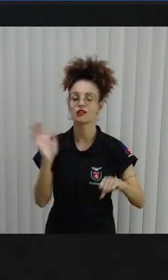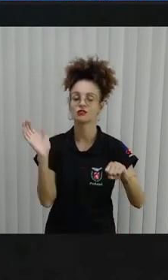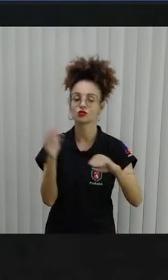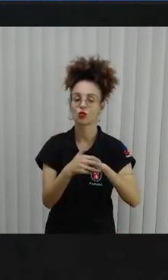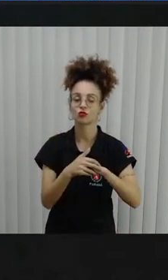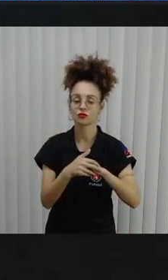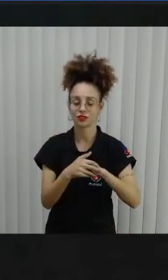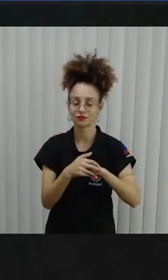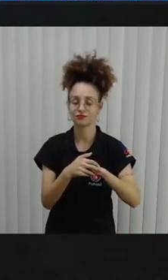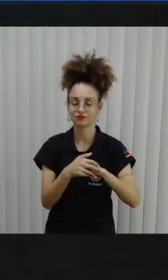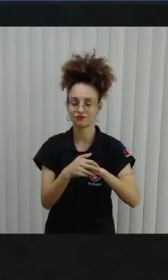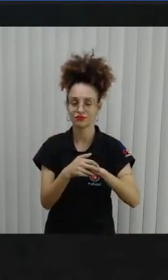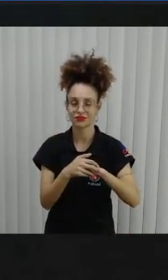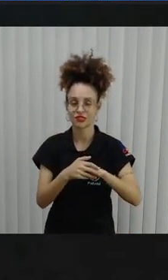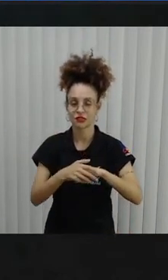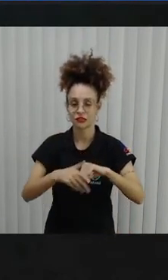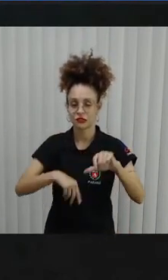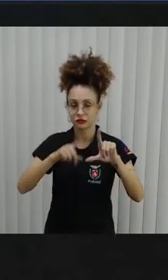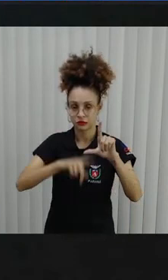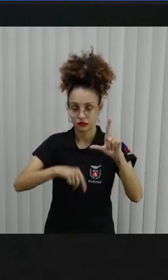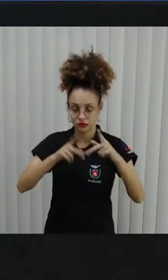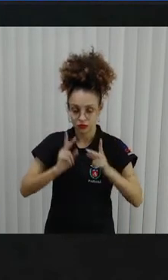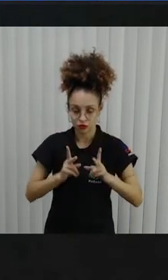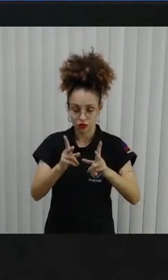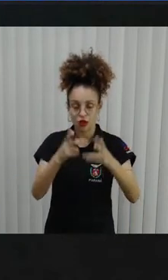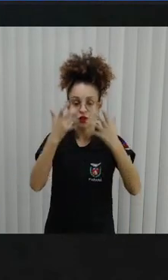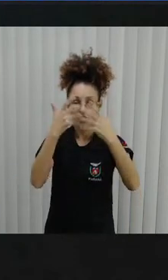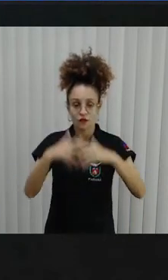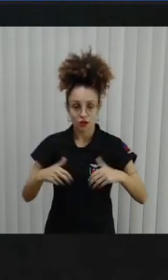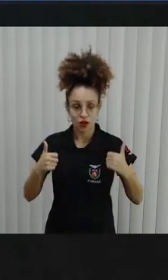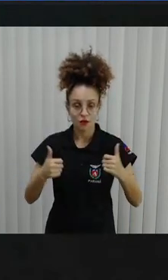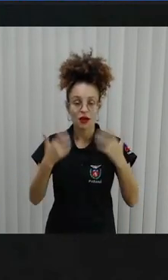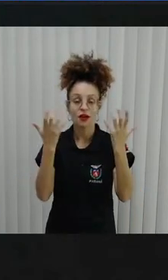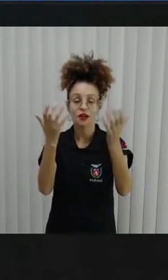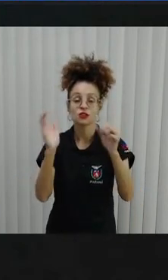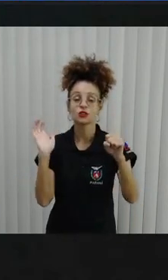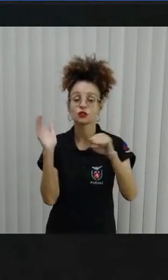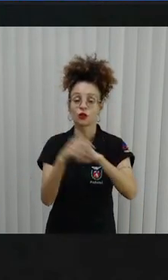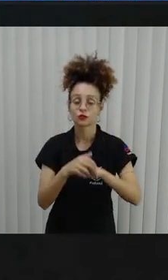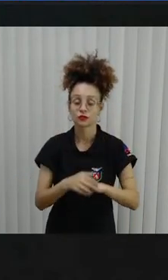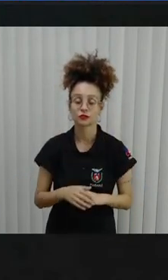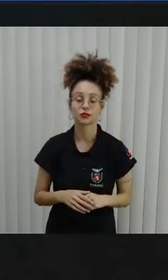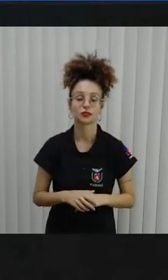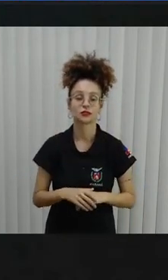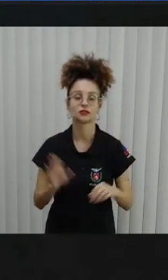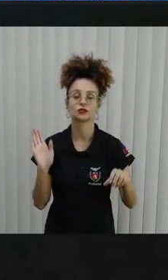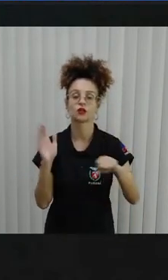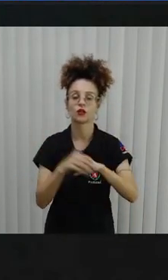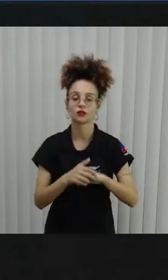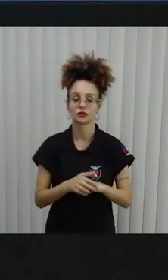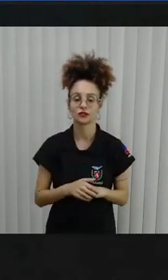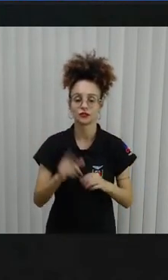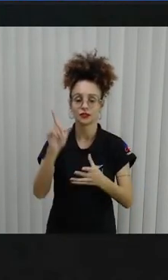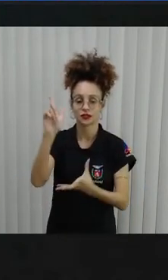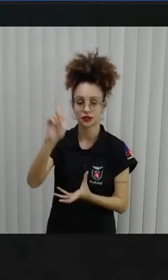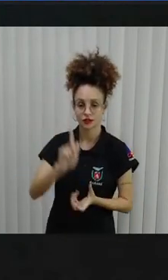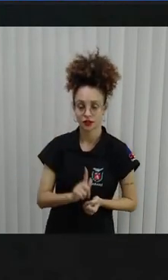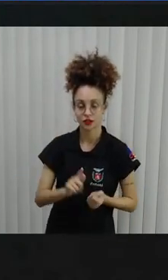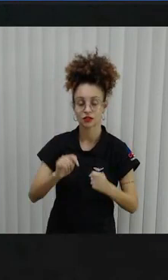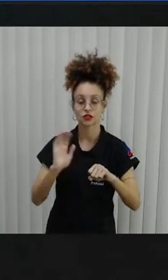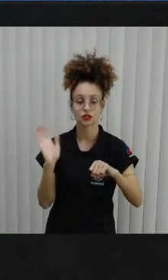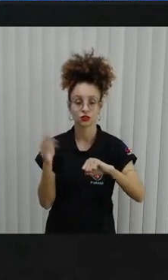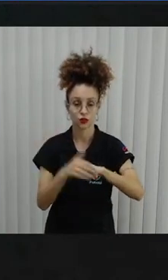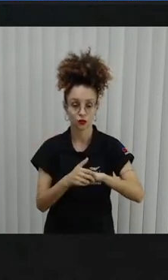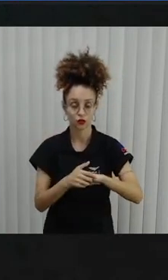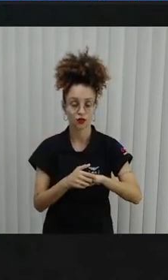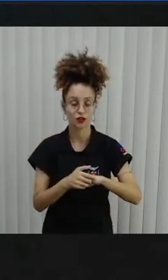variáveis, tá? Sempre que essas variáveis, elas vão continuar funcionando, mas eu quero esconder. Então aqui, esconda a variável gravidade e esconda a